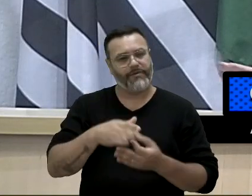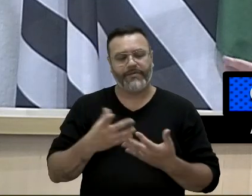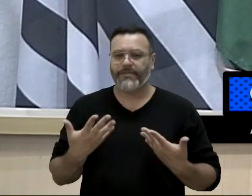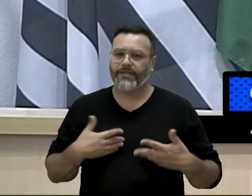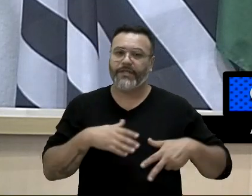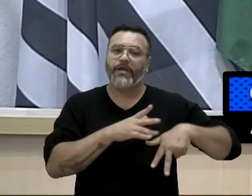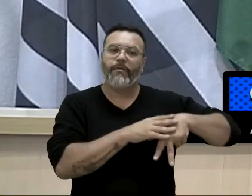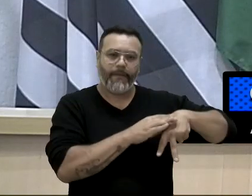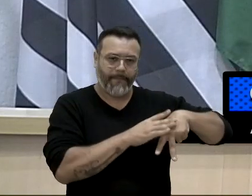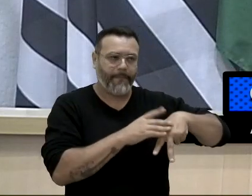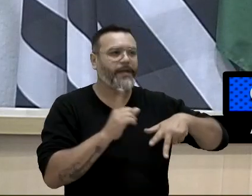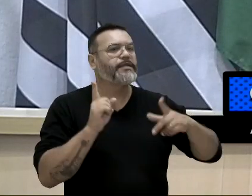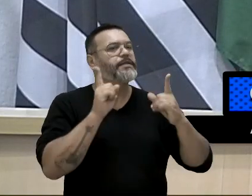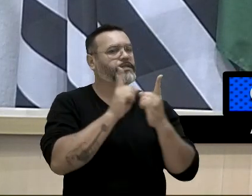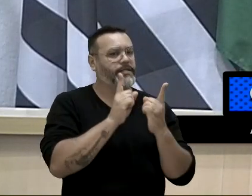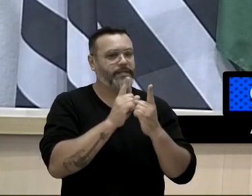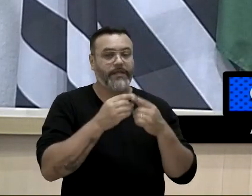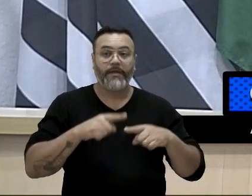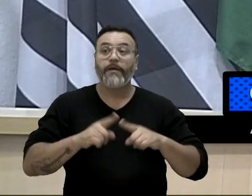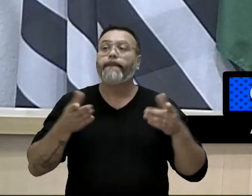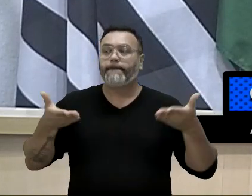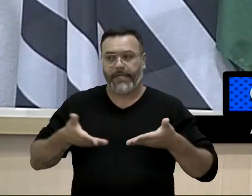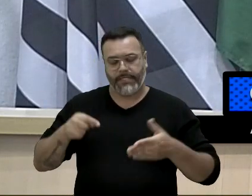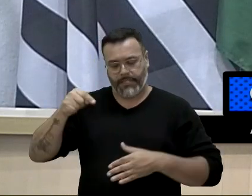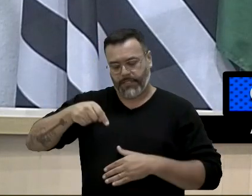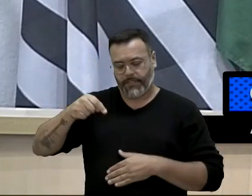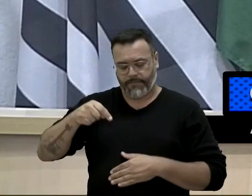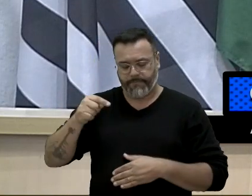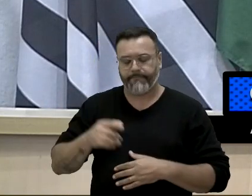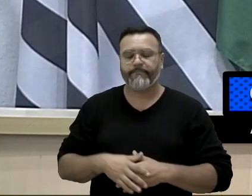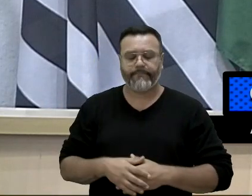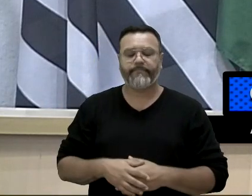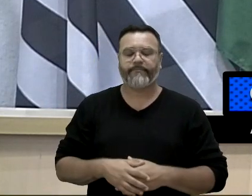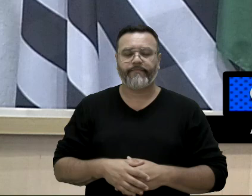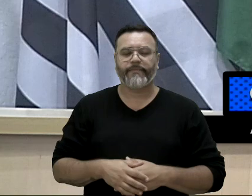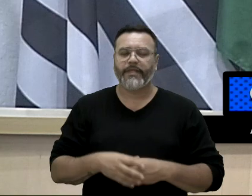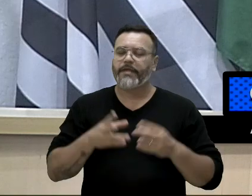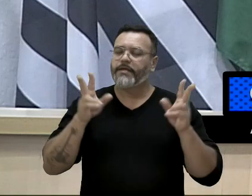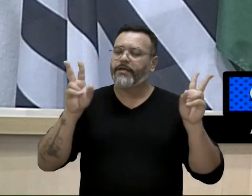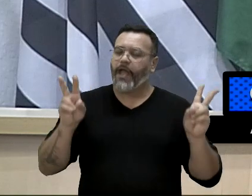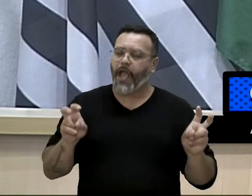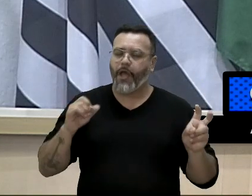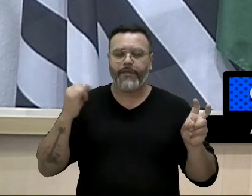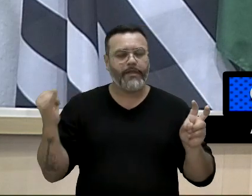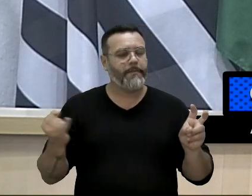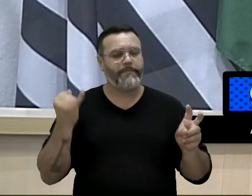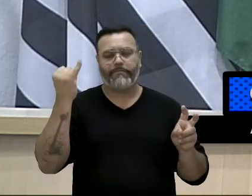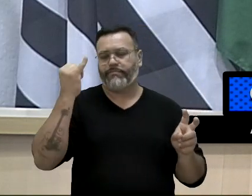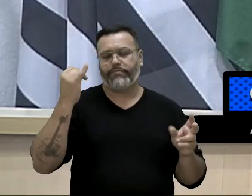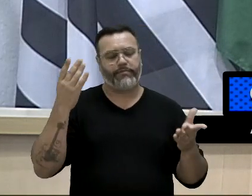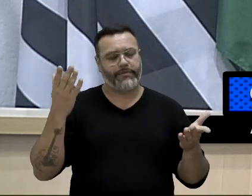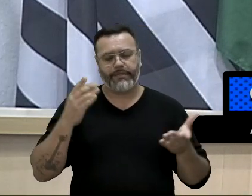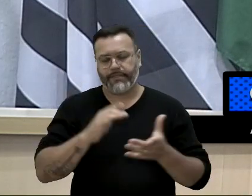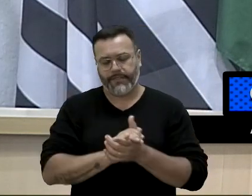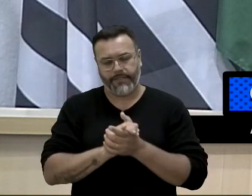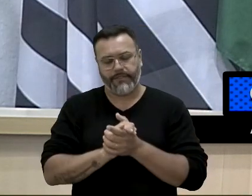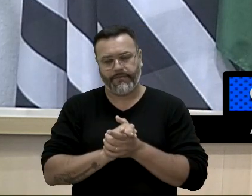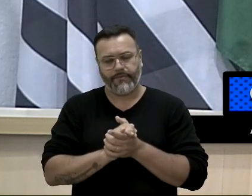mas deu tudo certo, estou aqui agora. E é um tema muito importante, é um tema